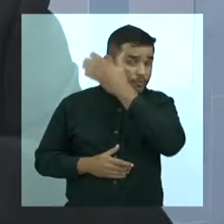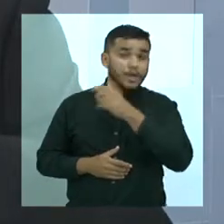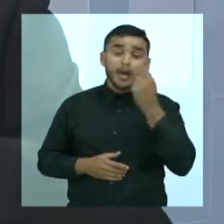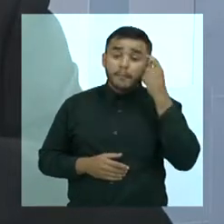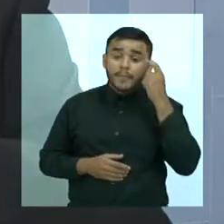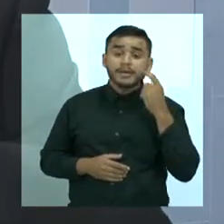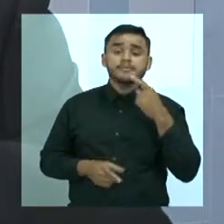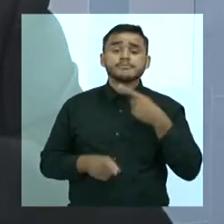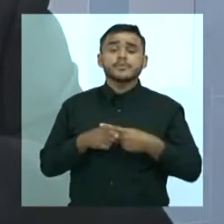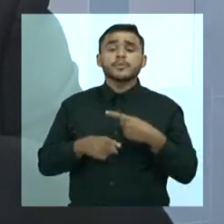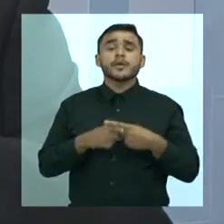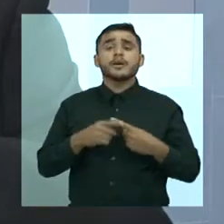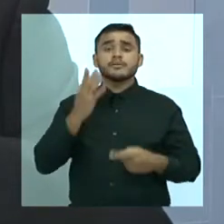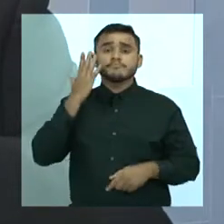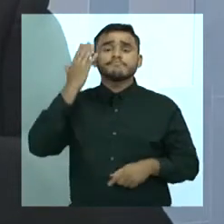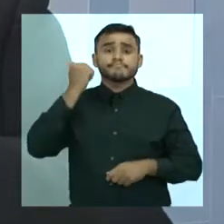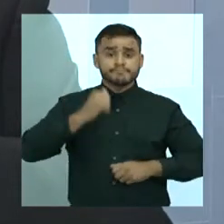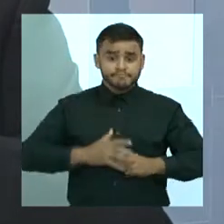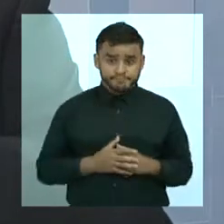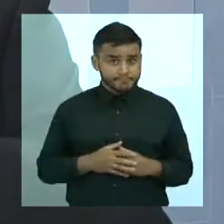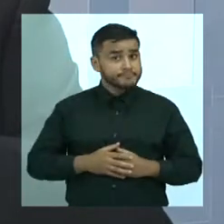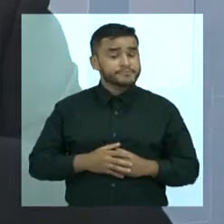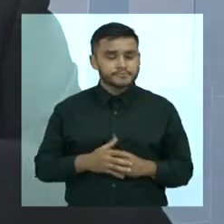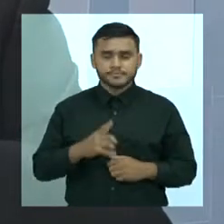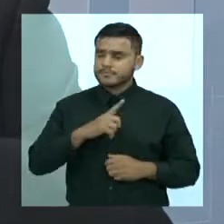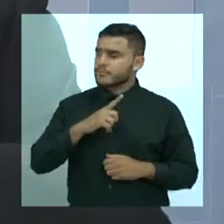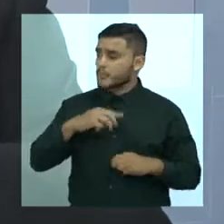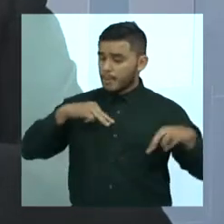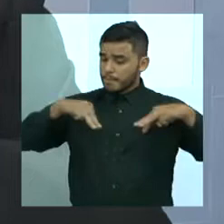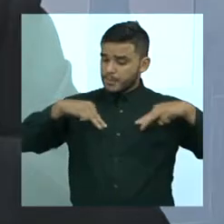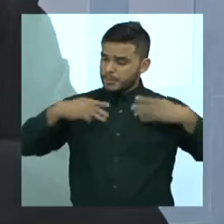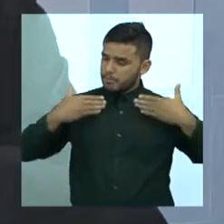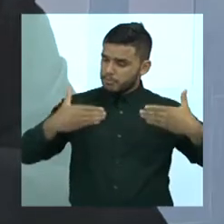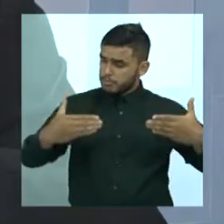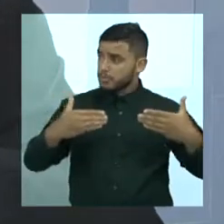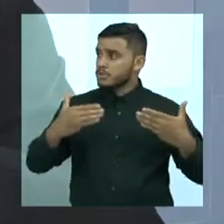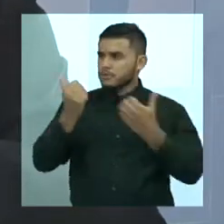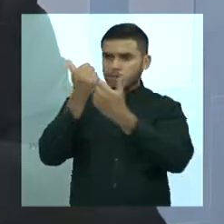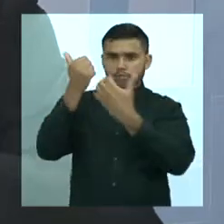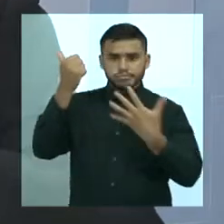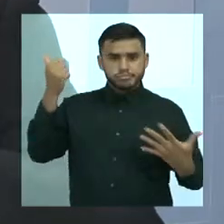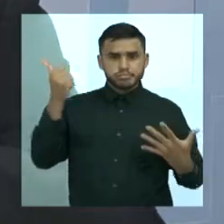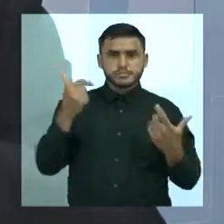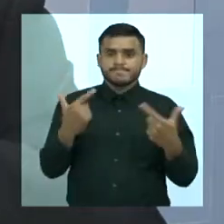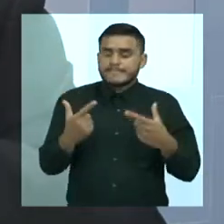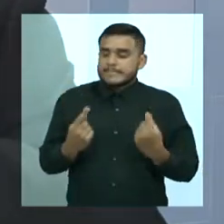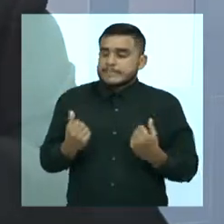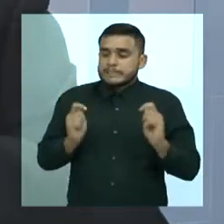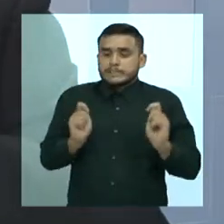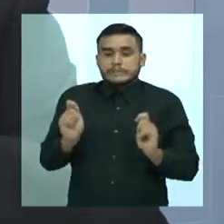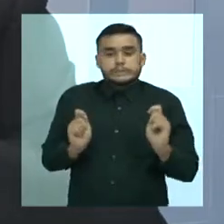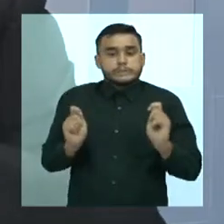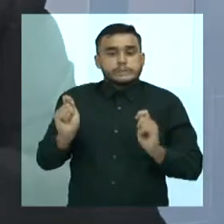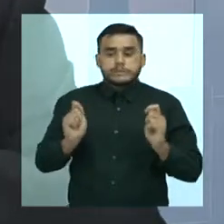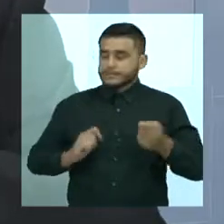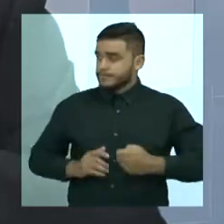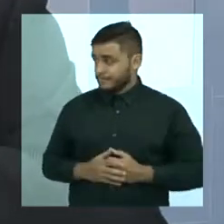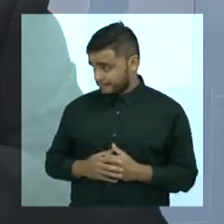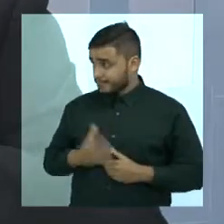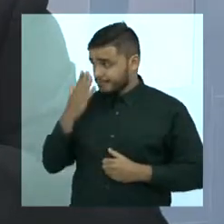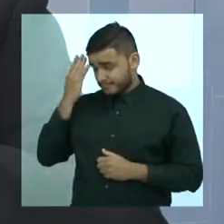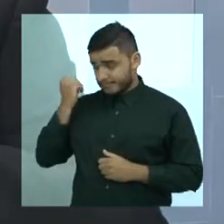a questão bem específica. Os ministros sabem que tem muito pouco recurso. Vamos dar um